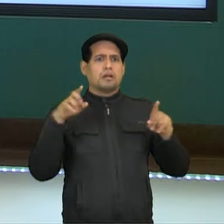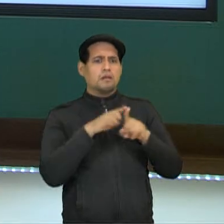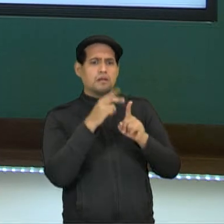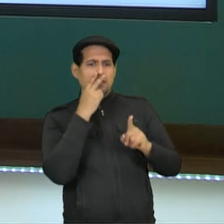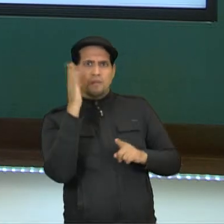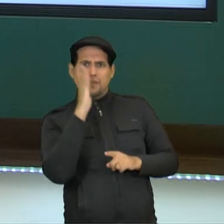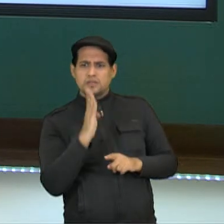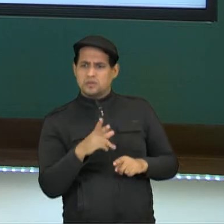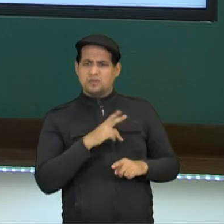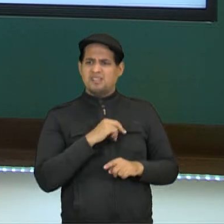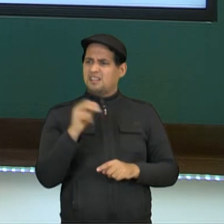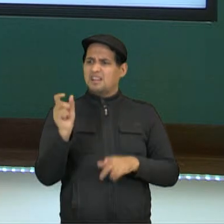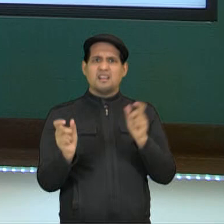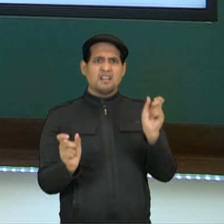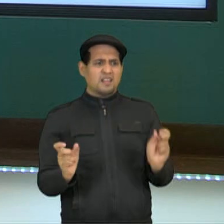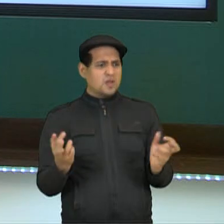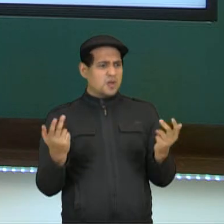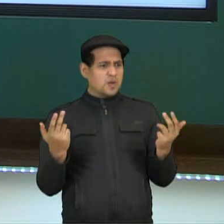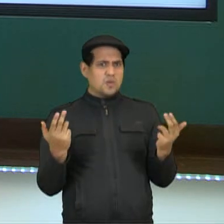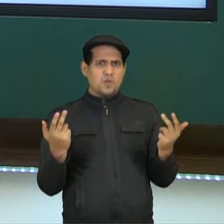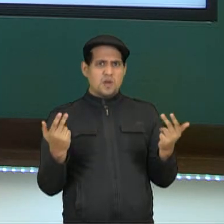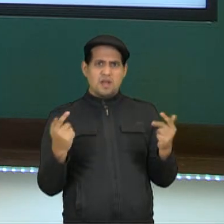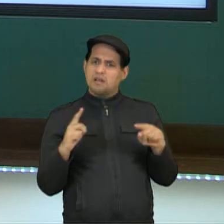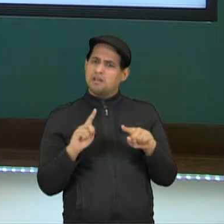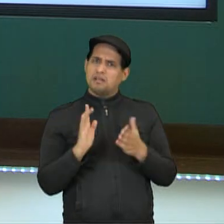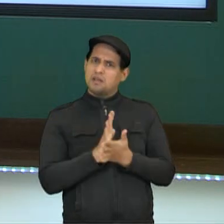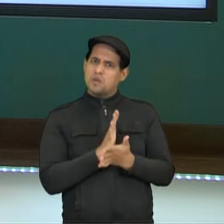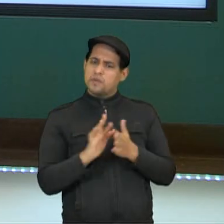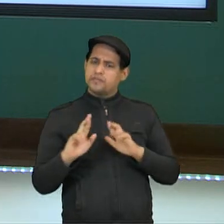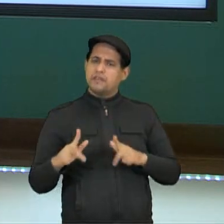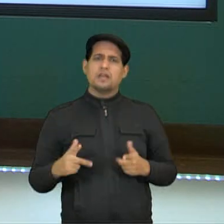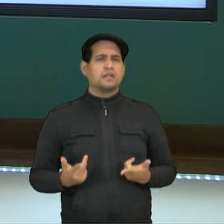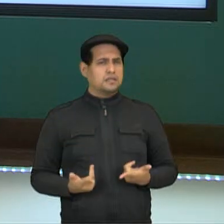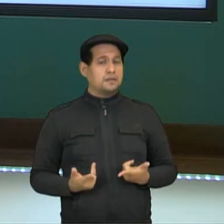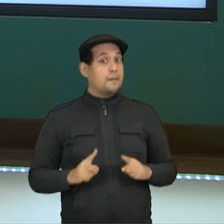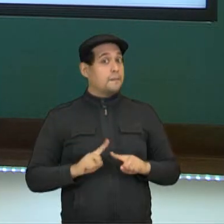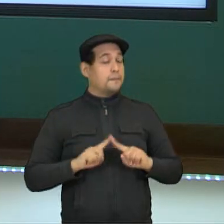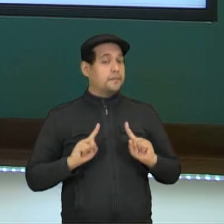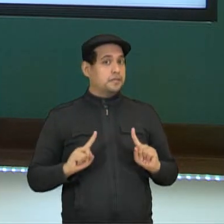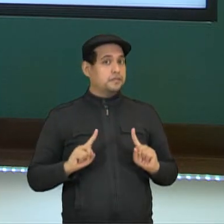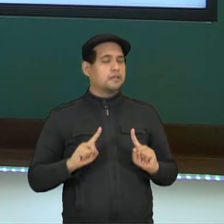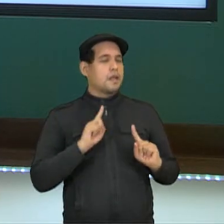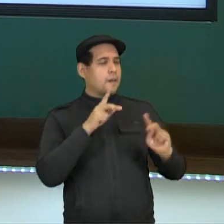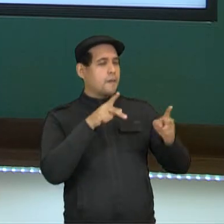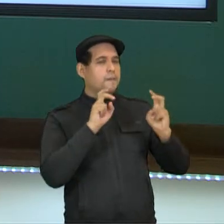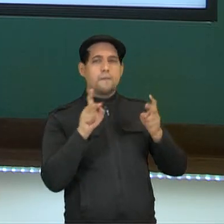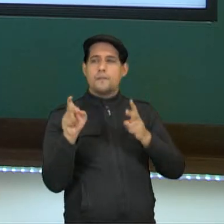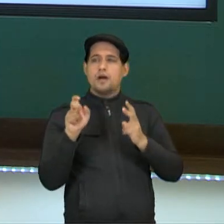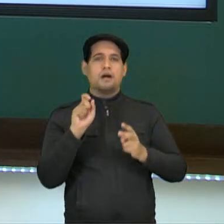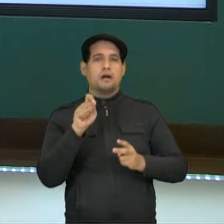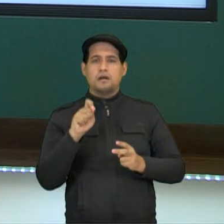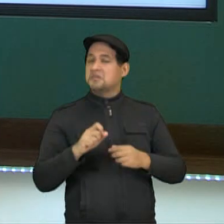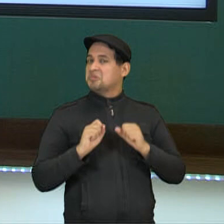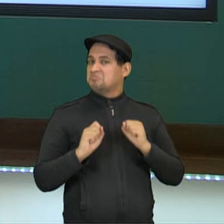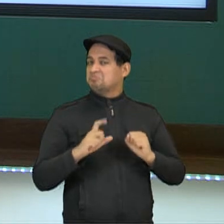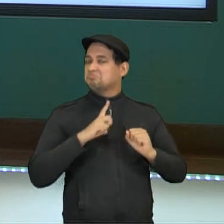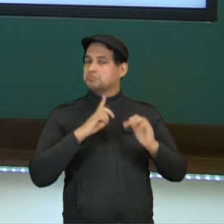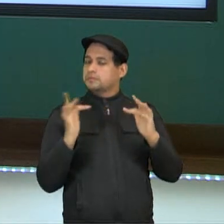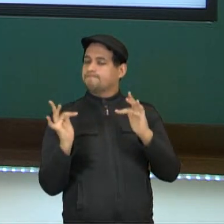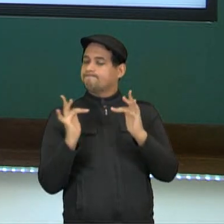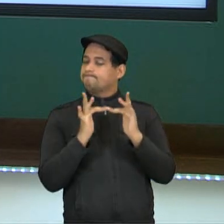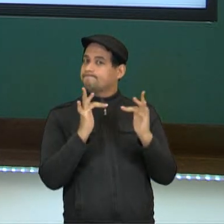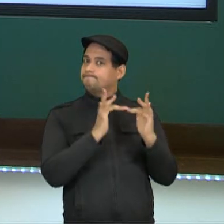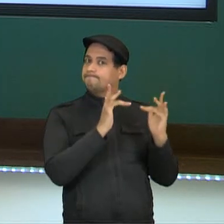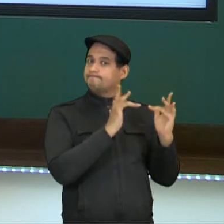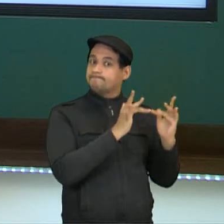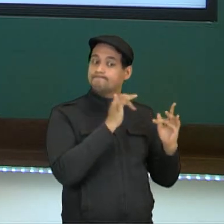nossa, tem algumas características semelhantes e outras diferentes. Mas ele viu que podia ter uma relação entre